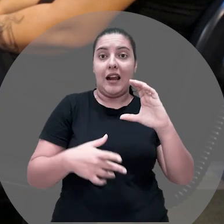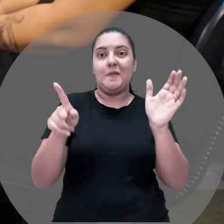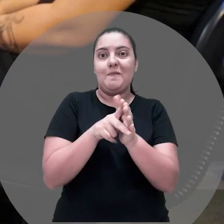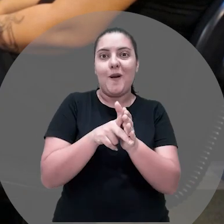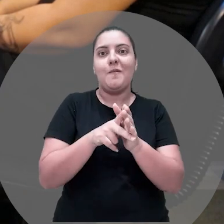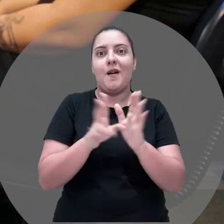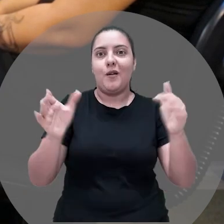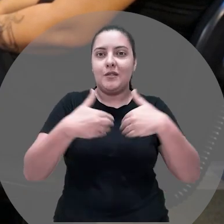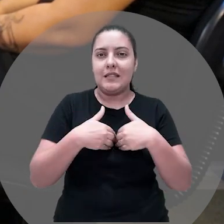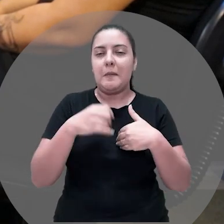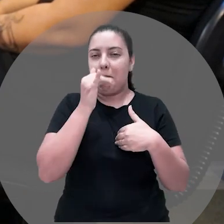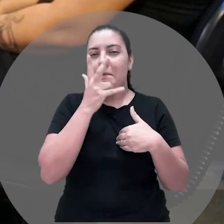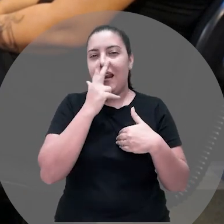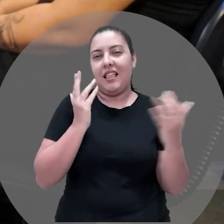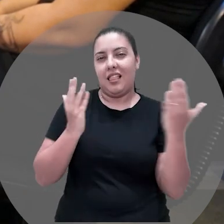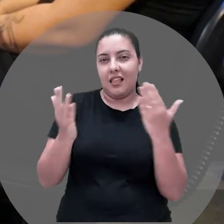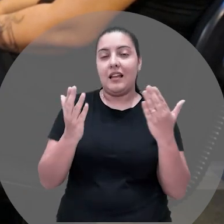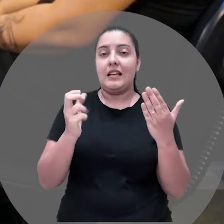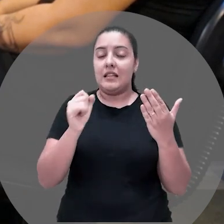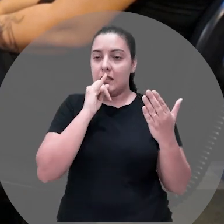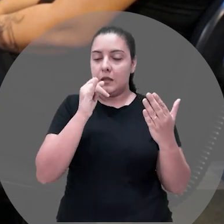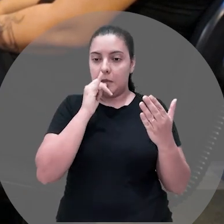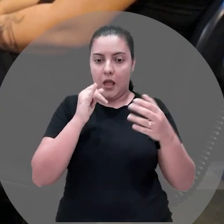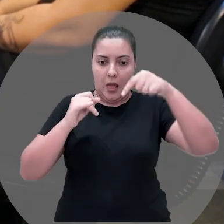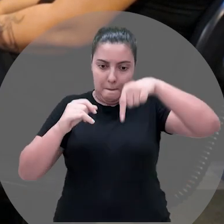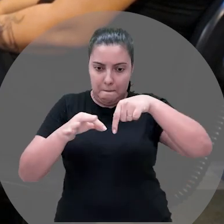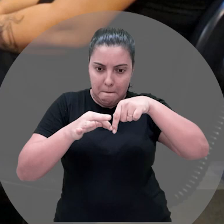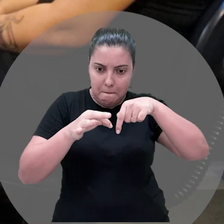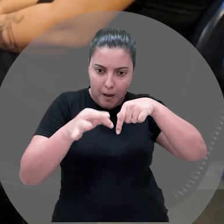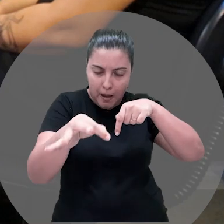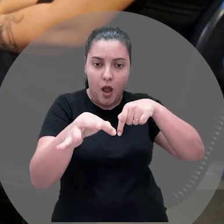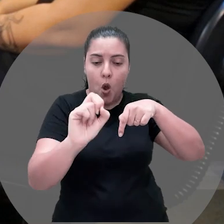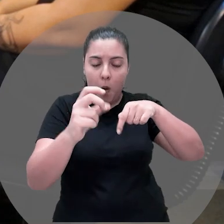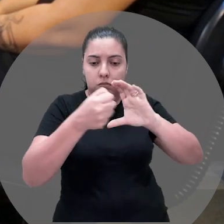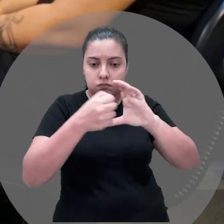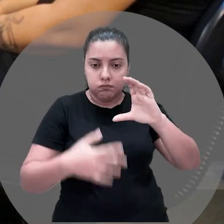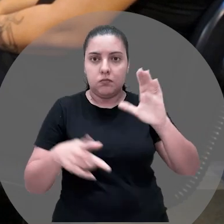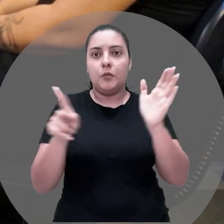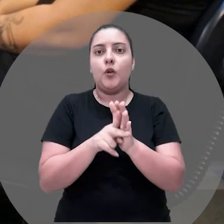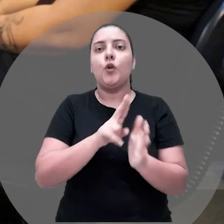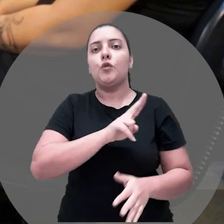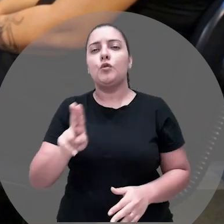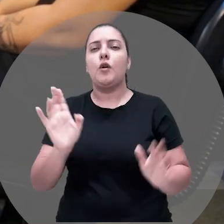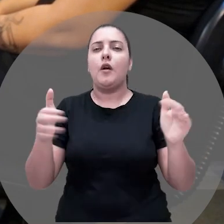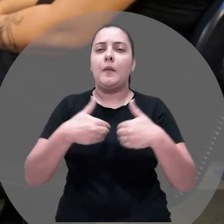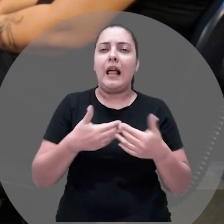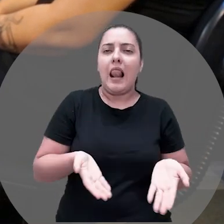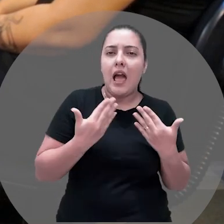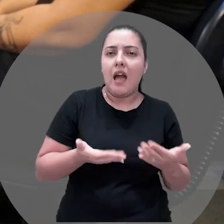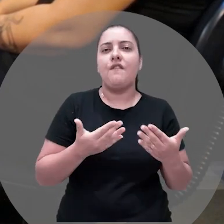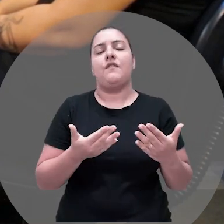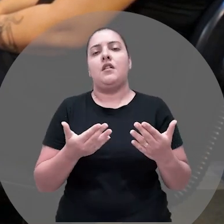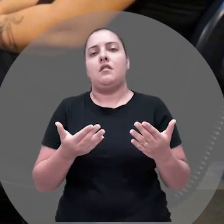centro das características do autismo quanto mais afastado do centro menos características do batismo eu vou ter Então se